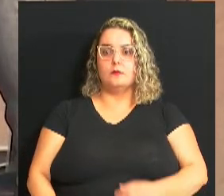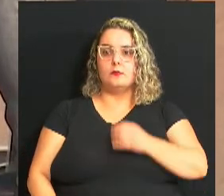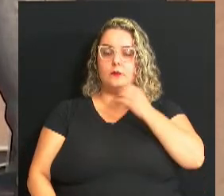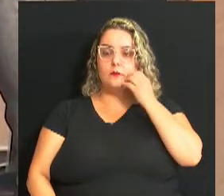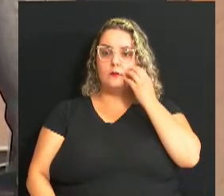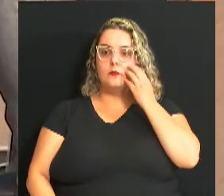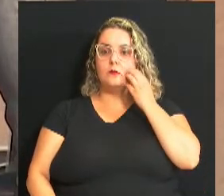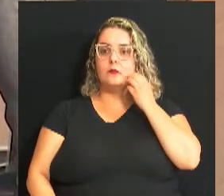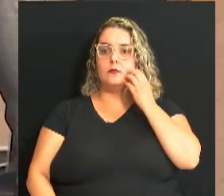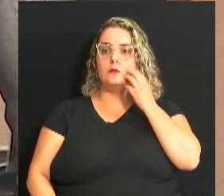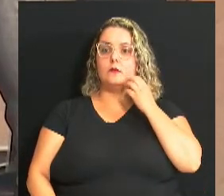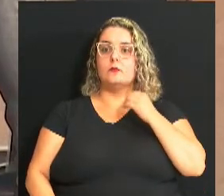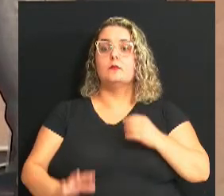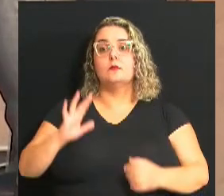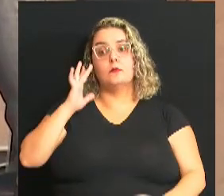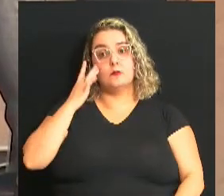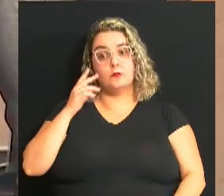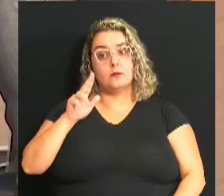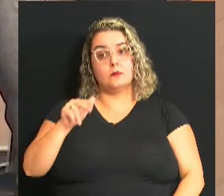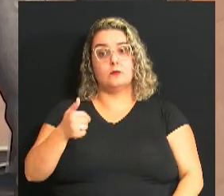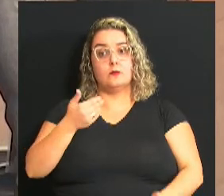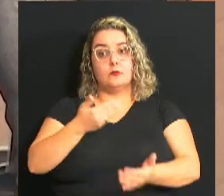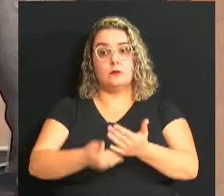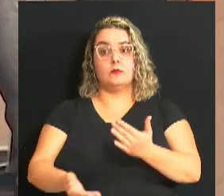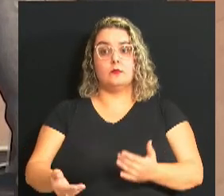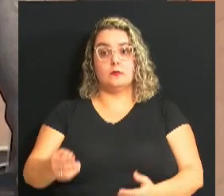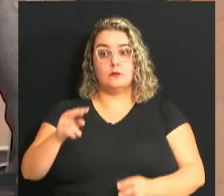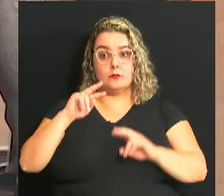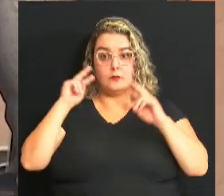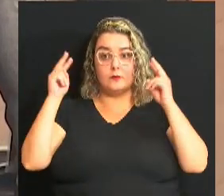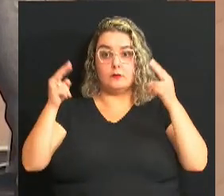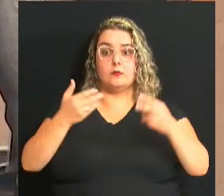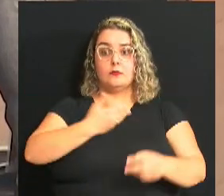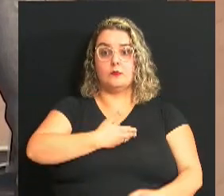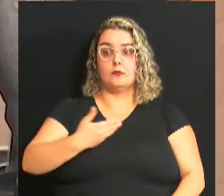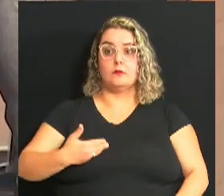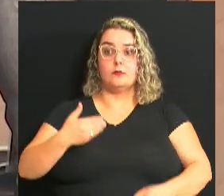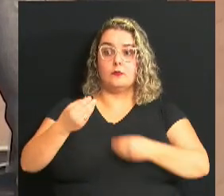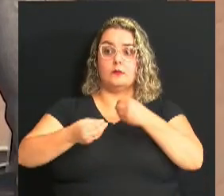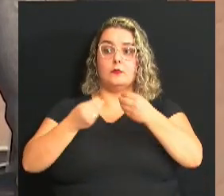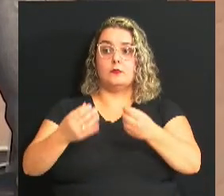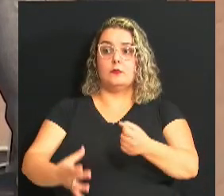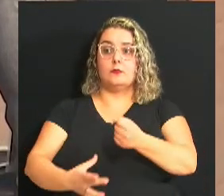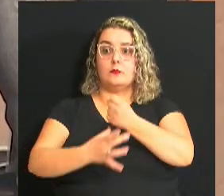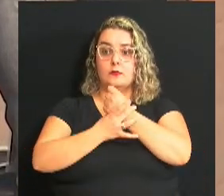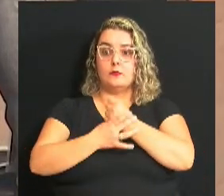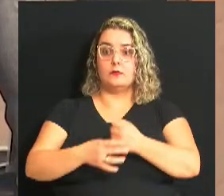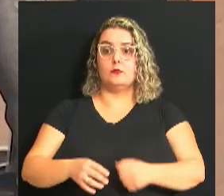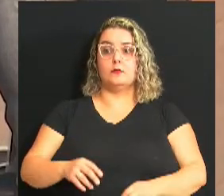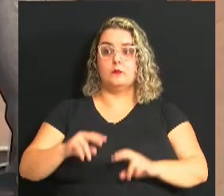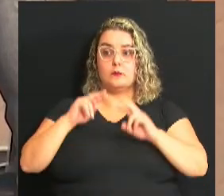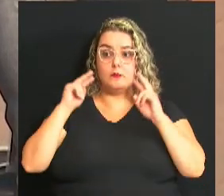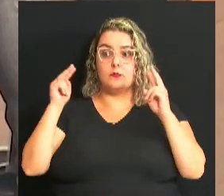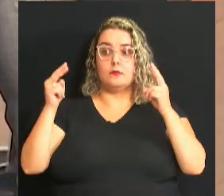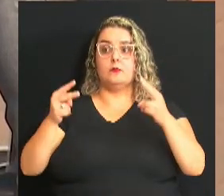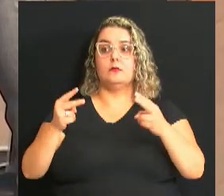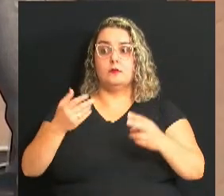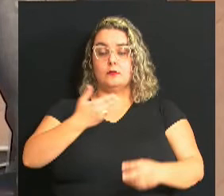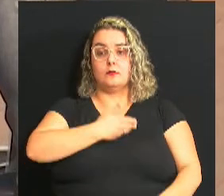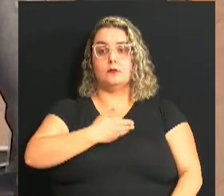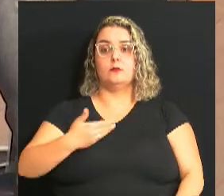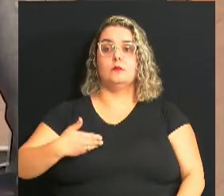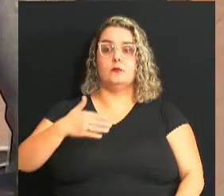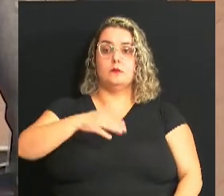Eu acho que o que a gente nunca pode perder é a dimensão pública. Então, de que maneira que vai ser assegurada essa dimensão pública? E a gente tem, na área da